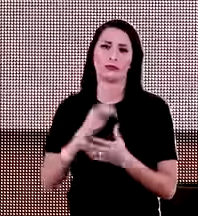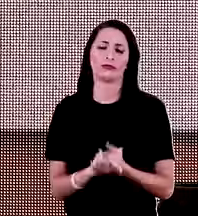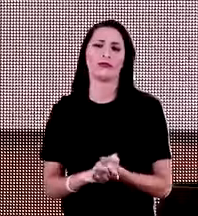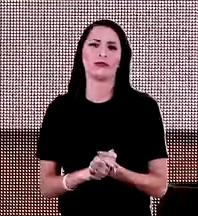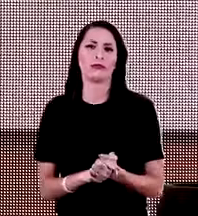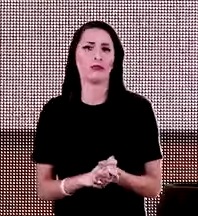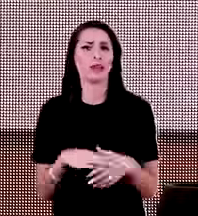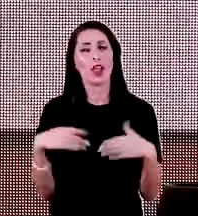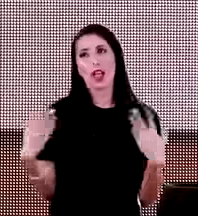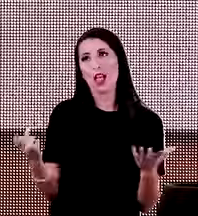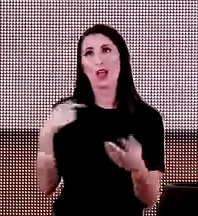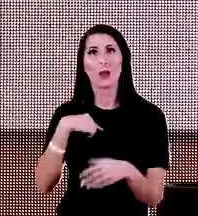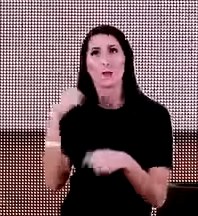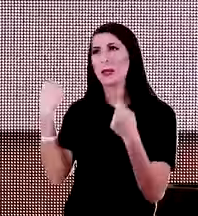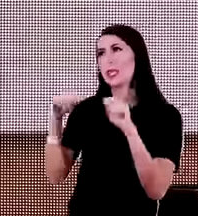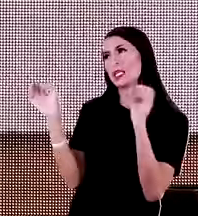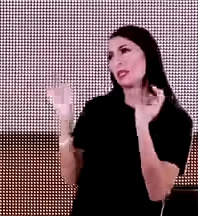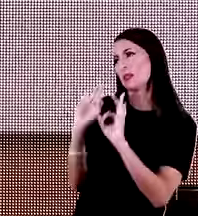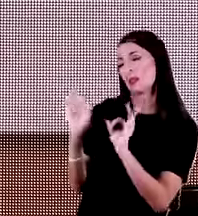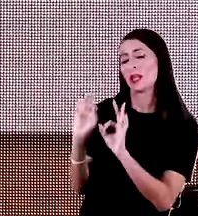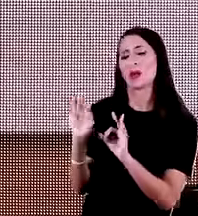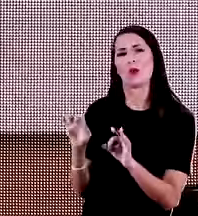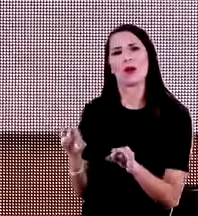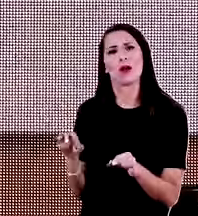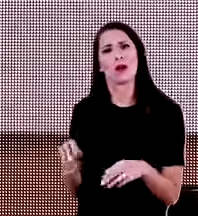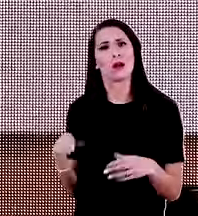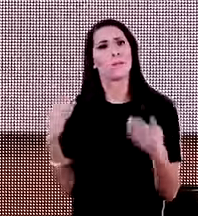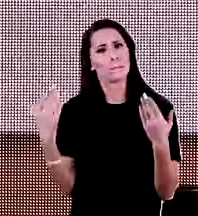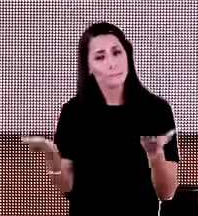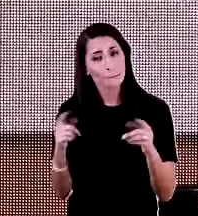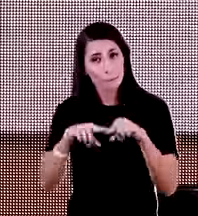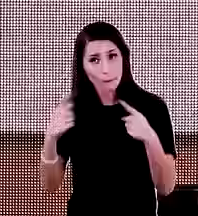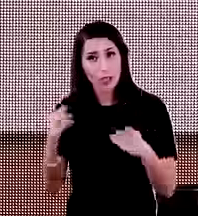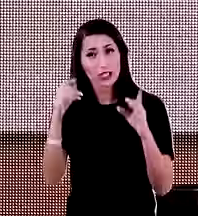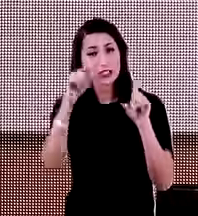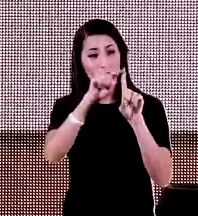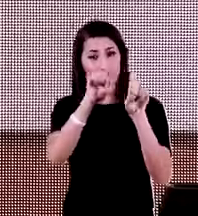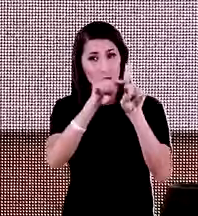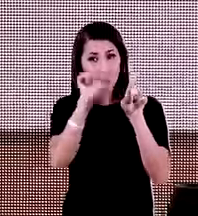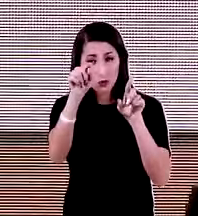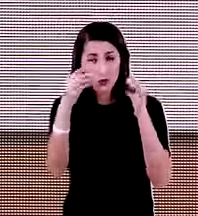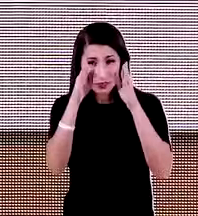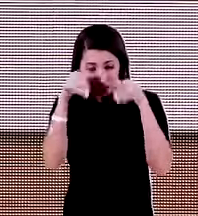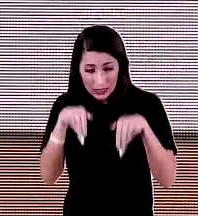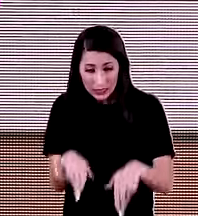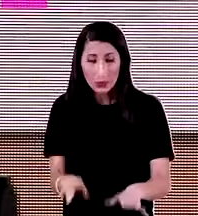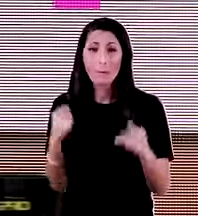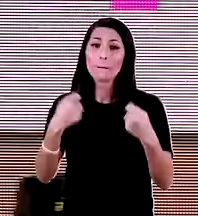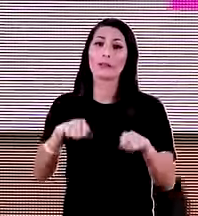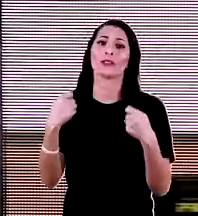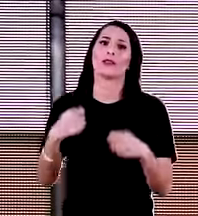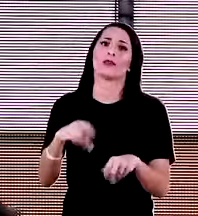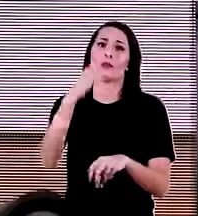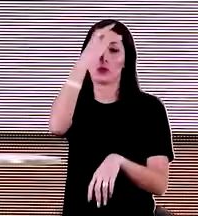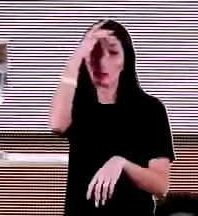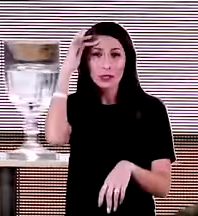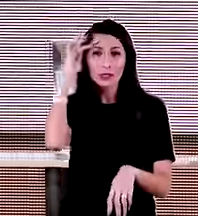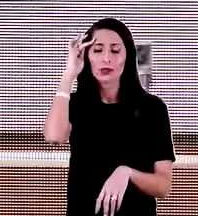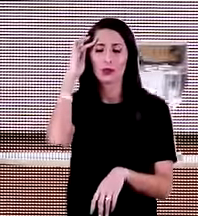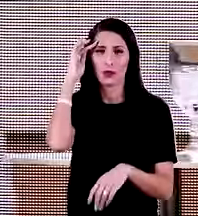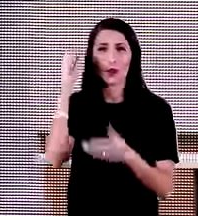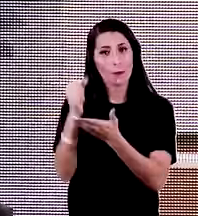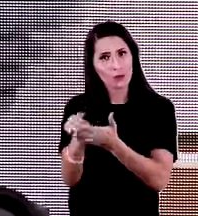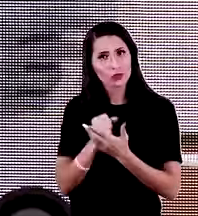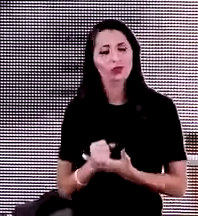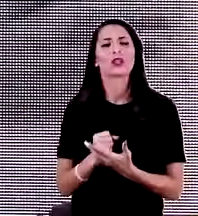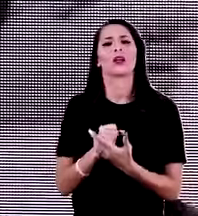não preciso de ninguém. Rapaz, até para nascer, tu precisou de alguém? Todo mundo precisa de alguém. Sabe,